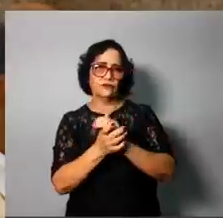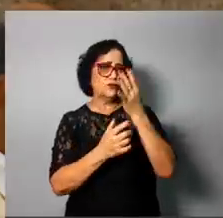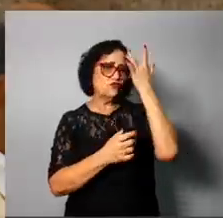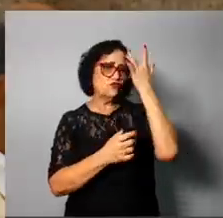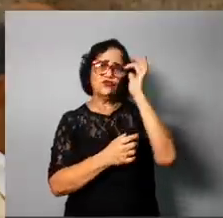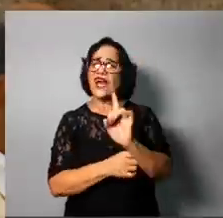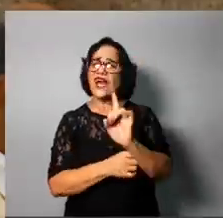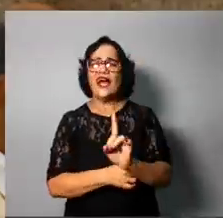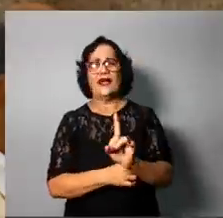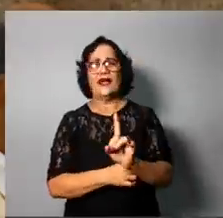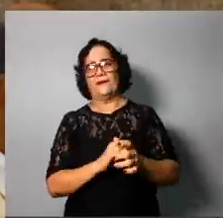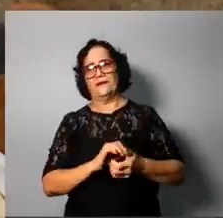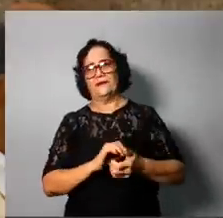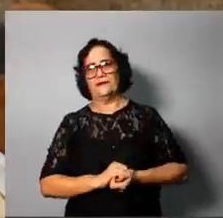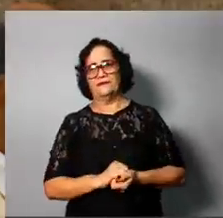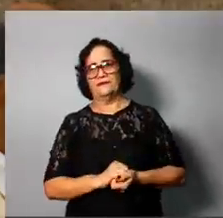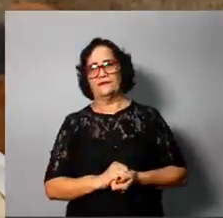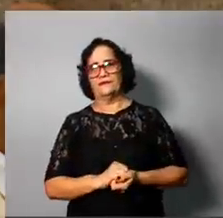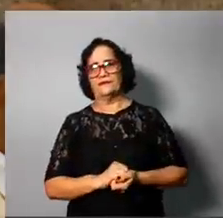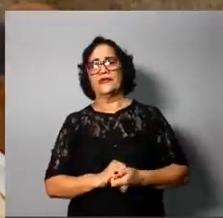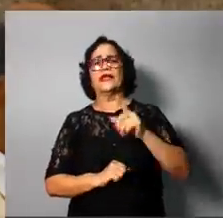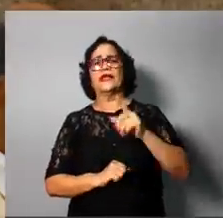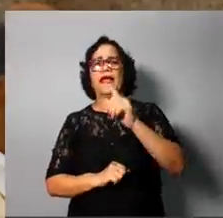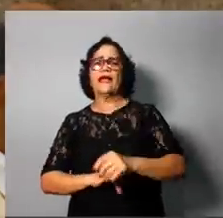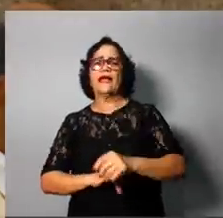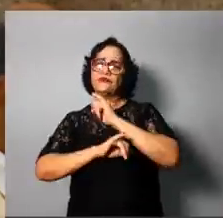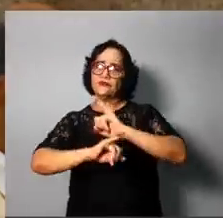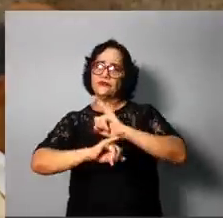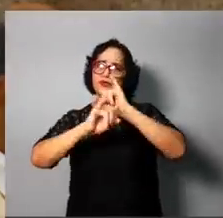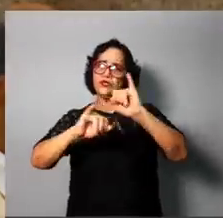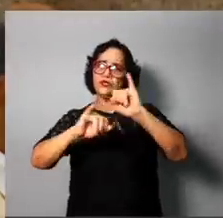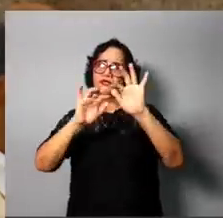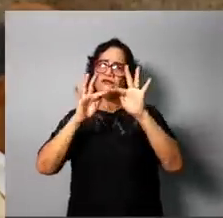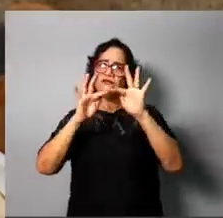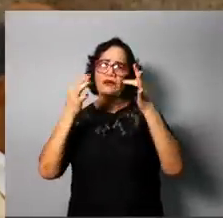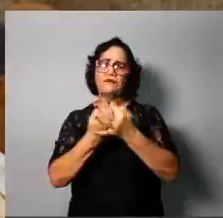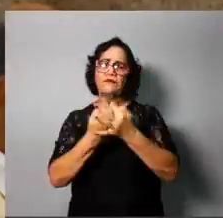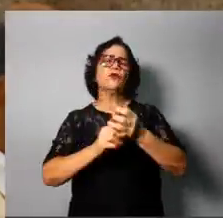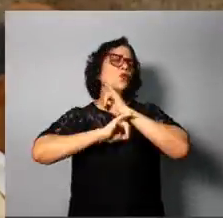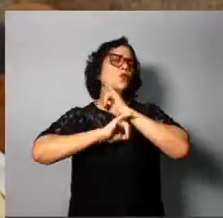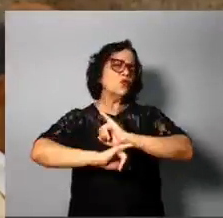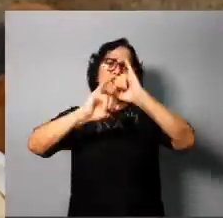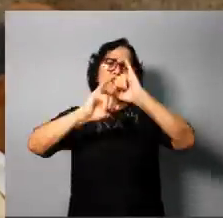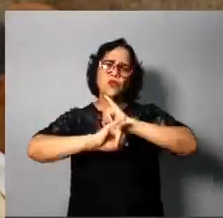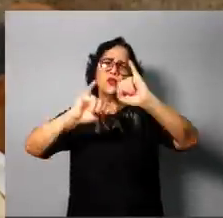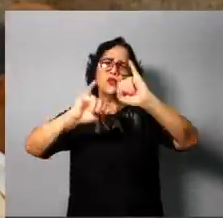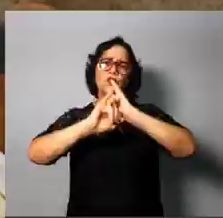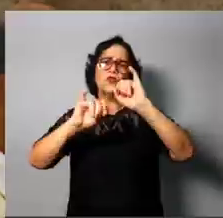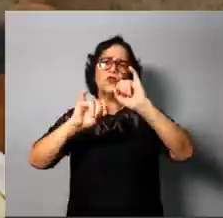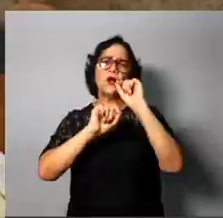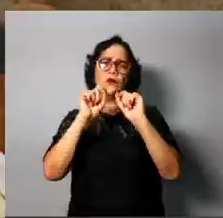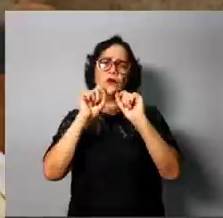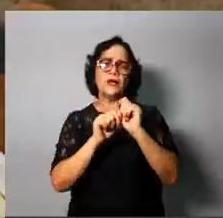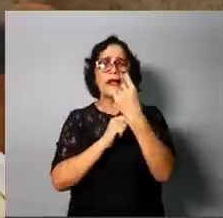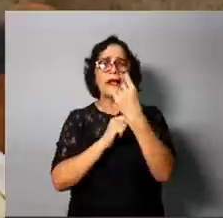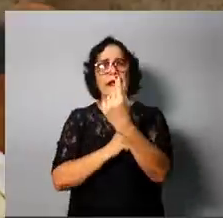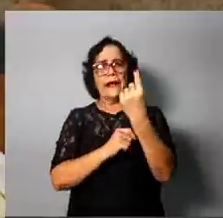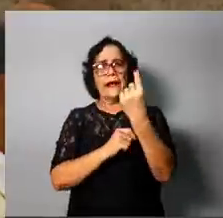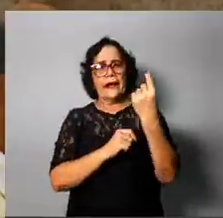O Evangelho, a boa notícia da família que nós temos que anunciar, é que cada